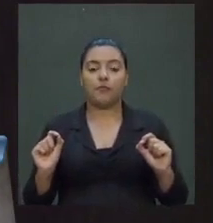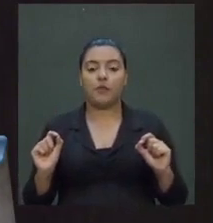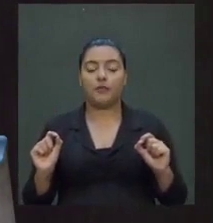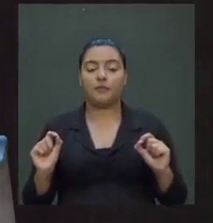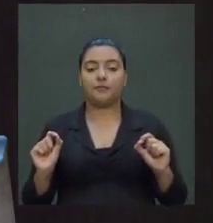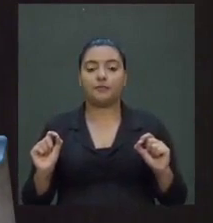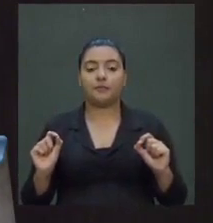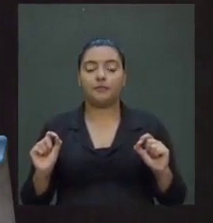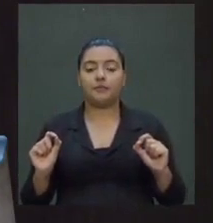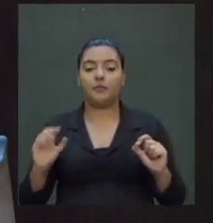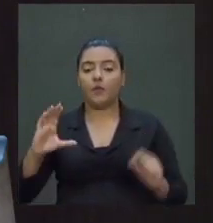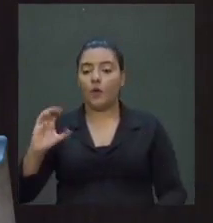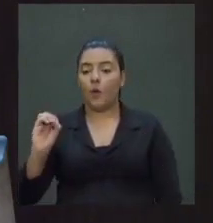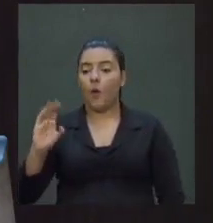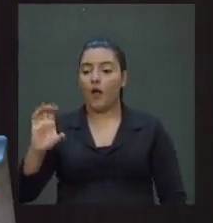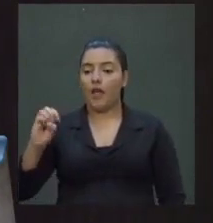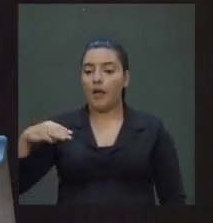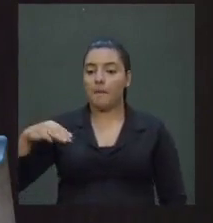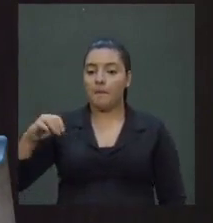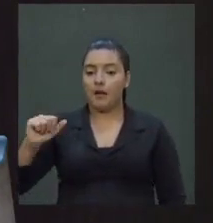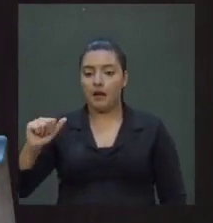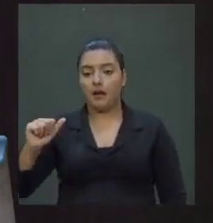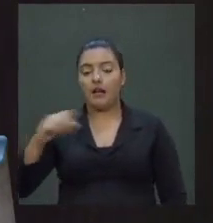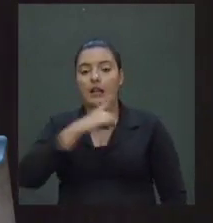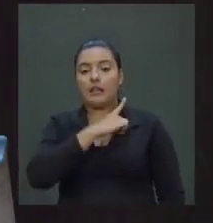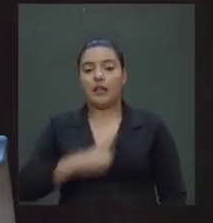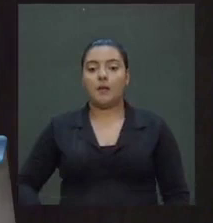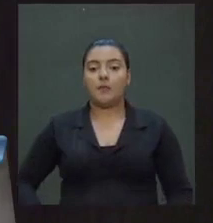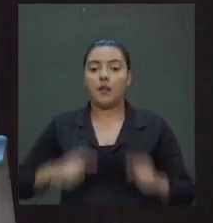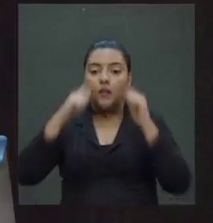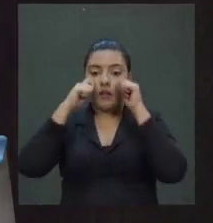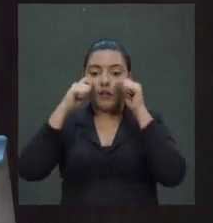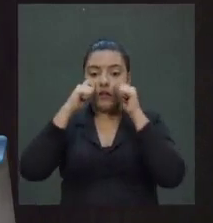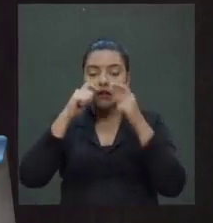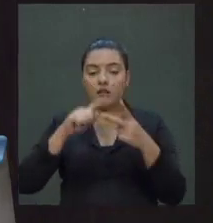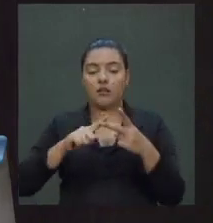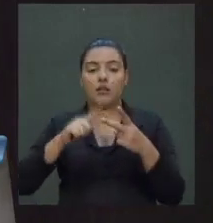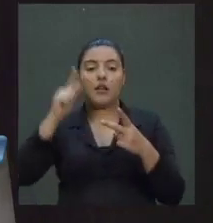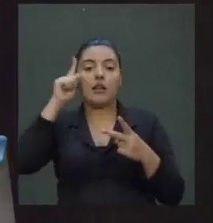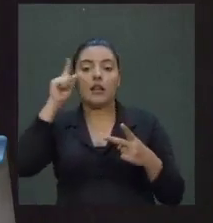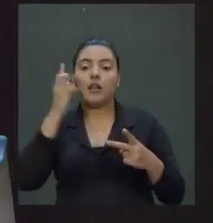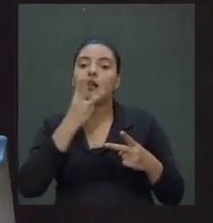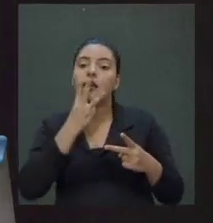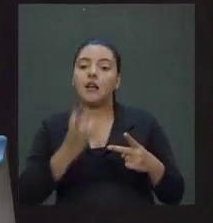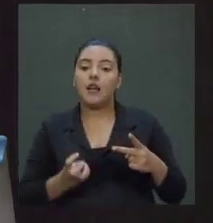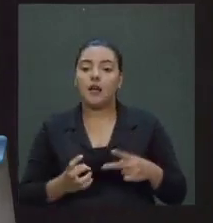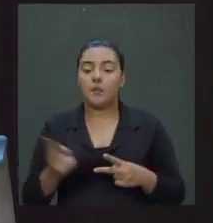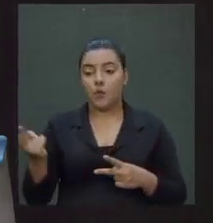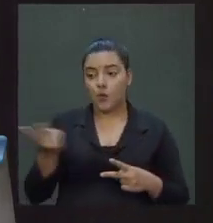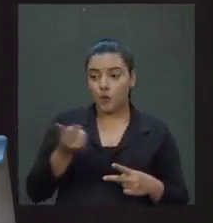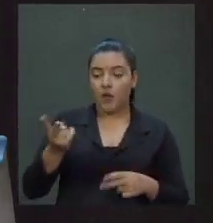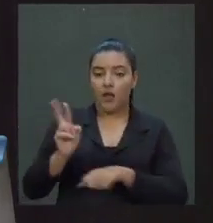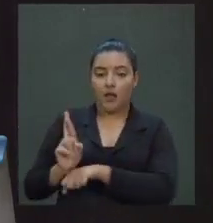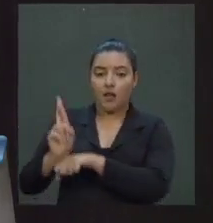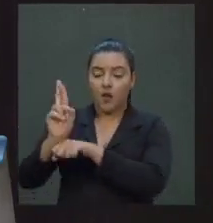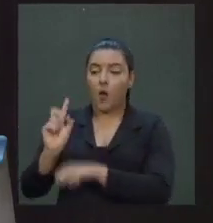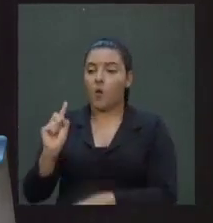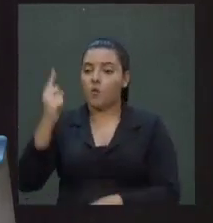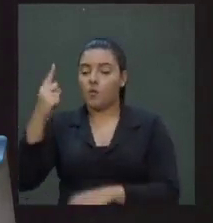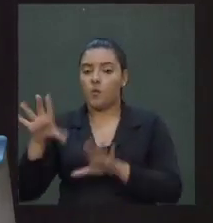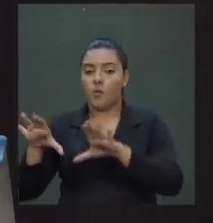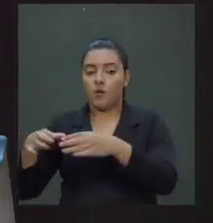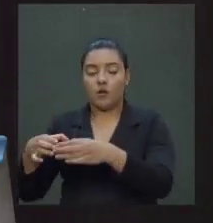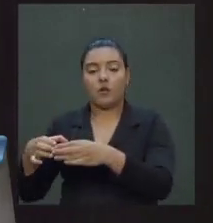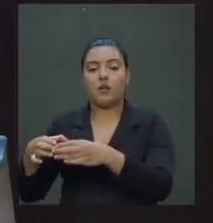representar no COEMA através do deputado Acrísio Sena e do deputado Guilherme Landim. Um representando a Comissão